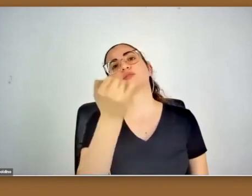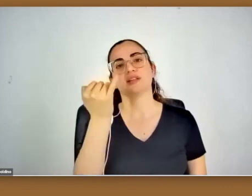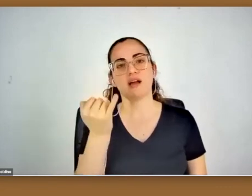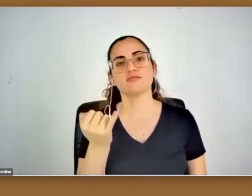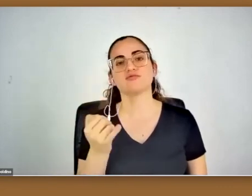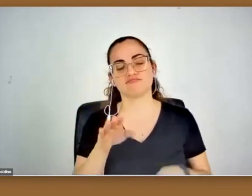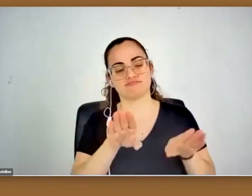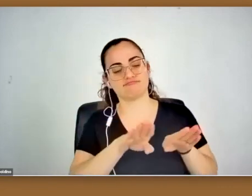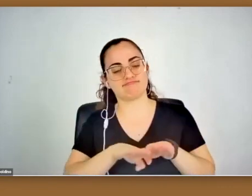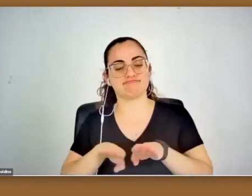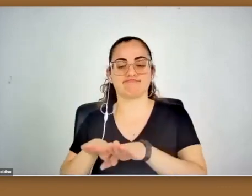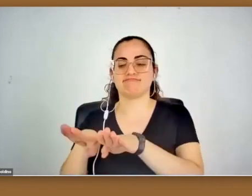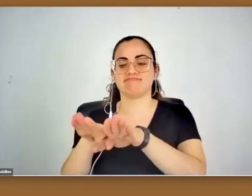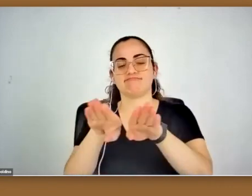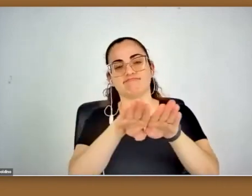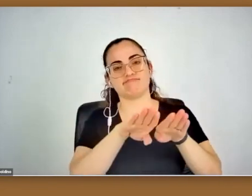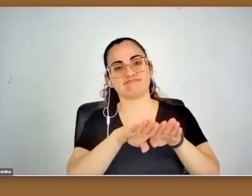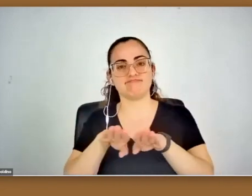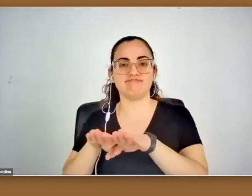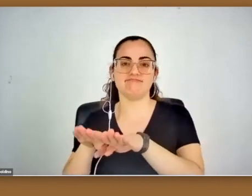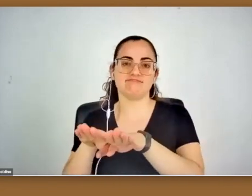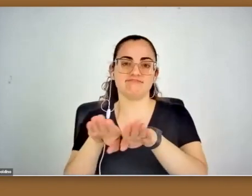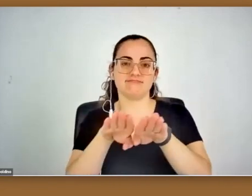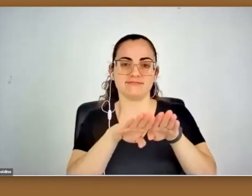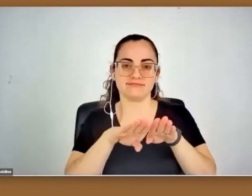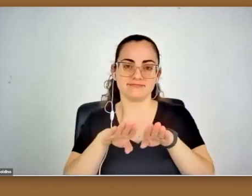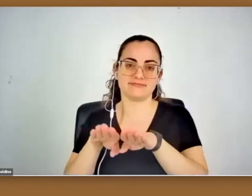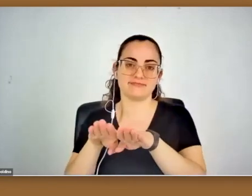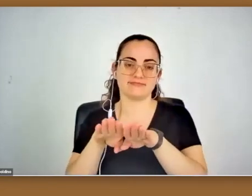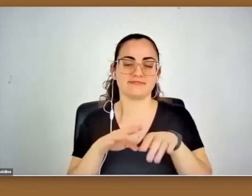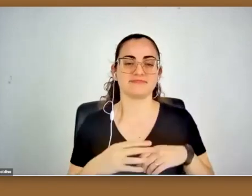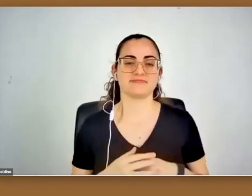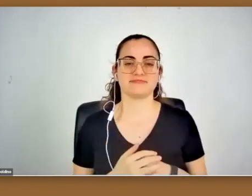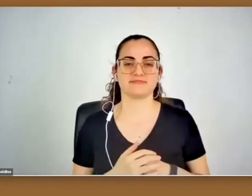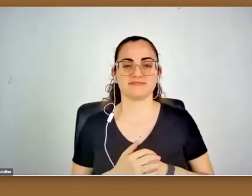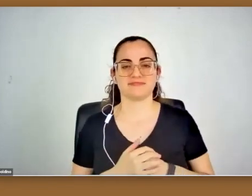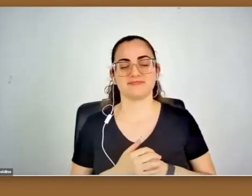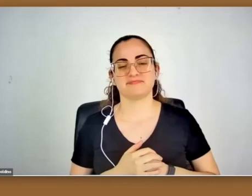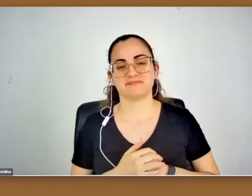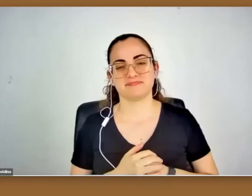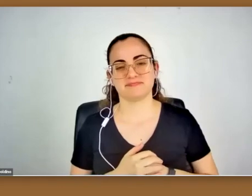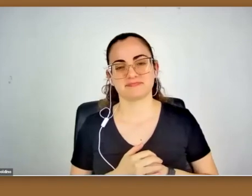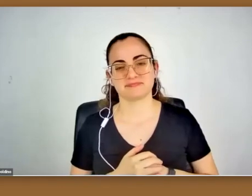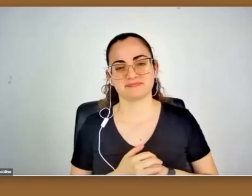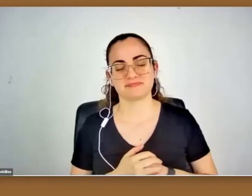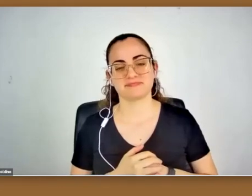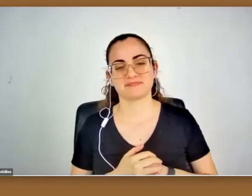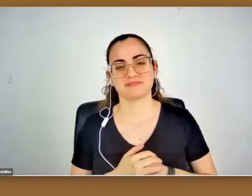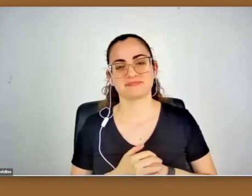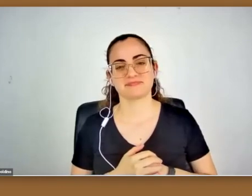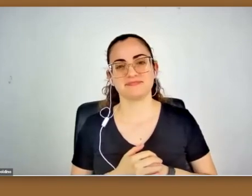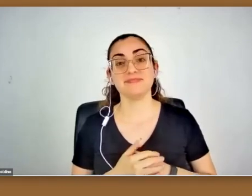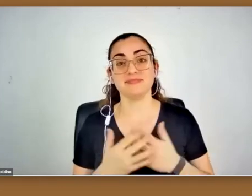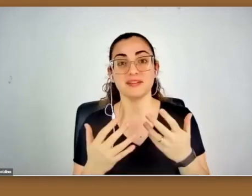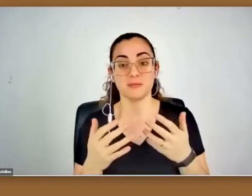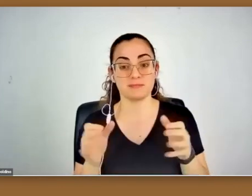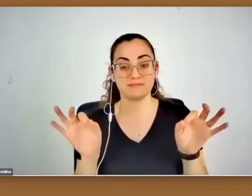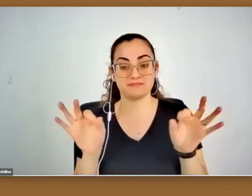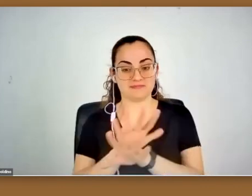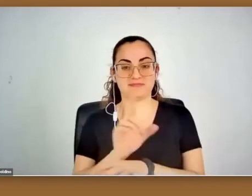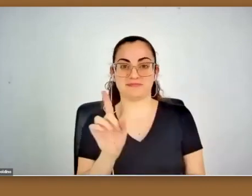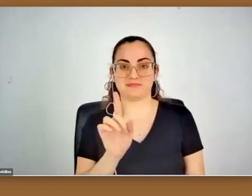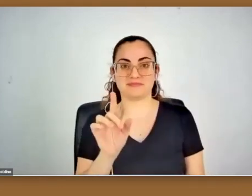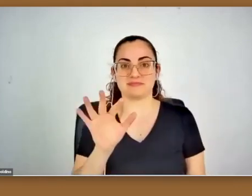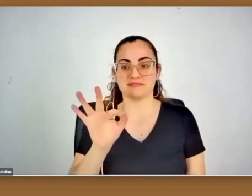iguais. E eu espero que não seja o início só para vocês. Flávia vai continuar e